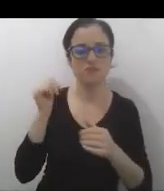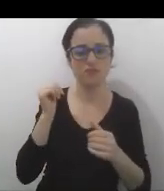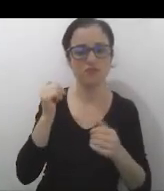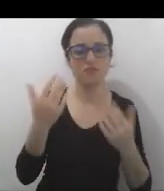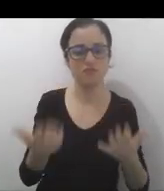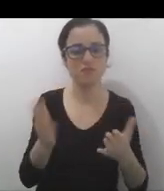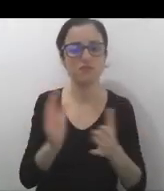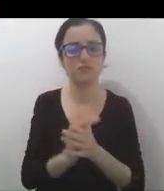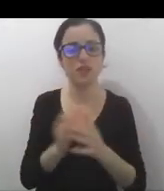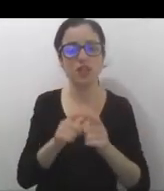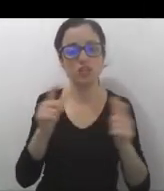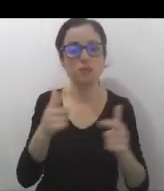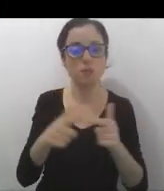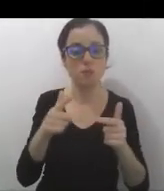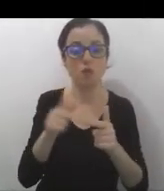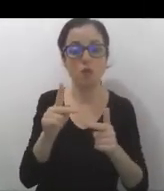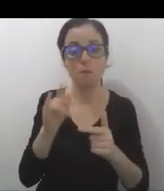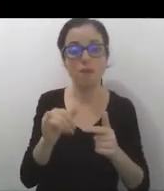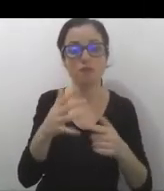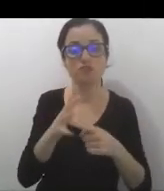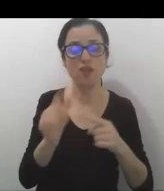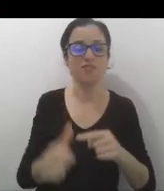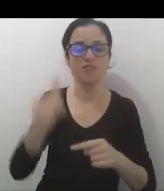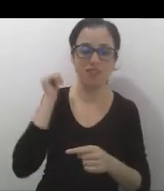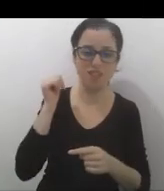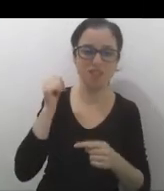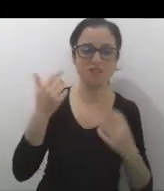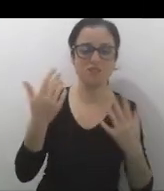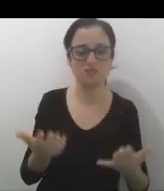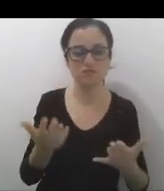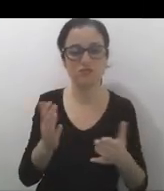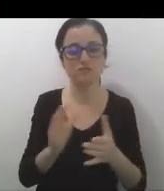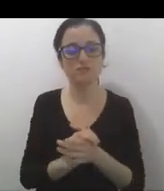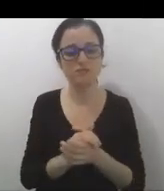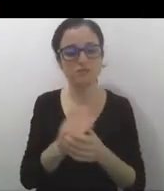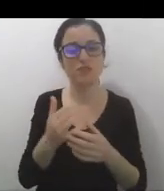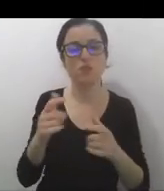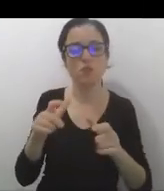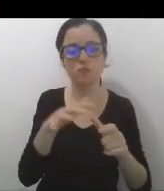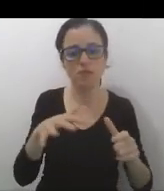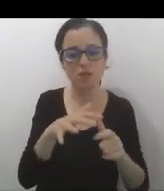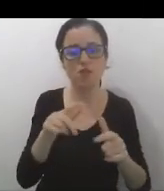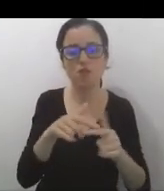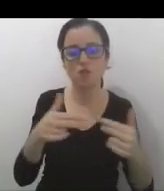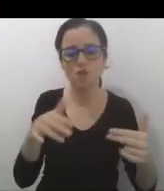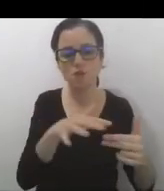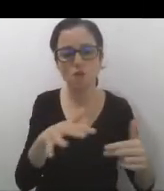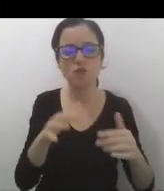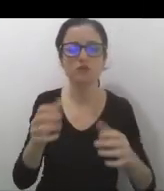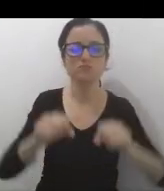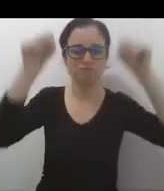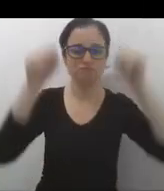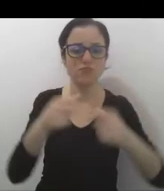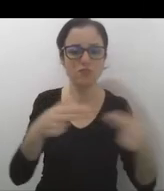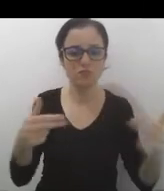do espaço de carga. Mesmo assim, ela tem outra série de funções, né? Então, eu fui pesquisar